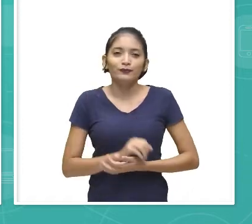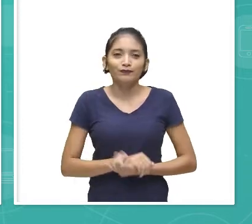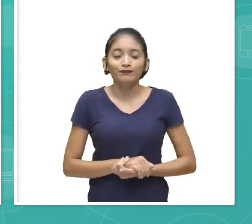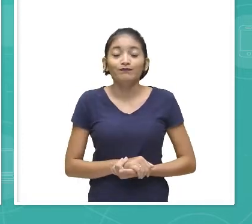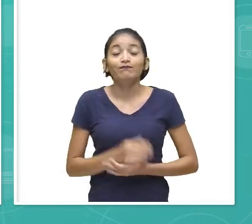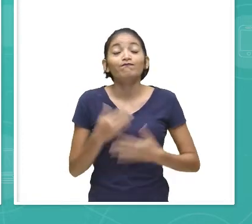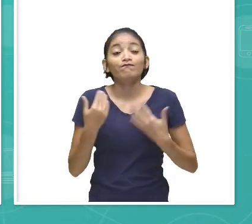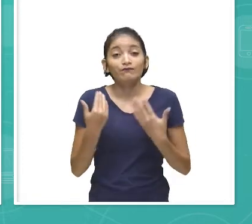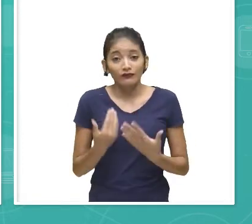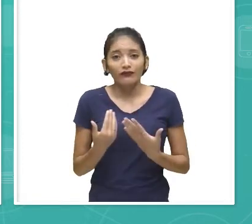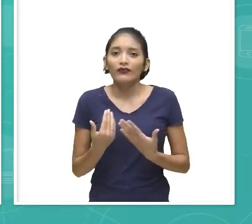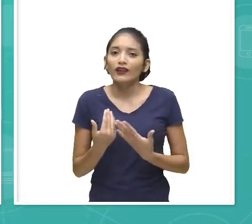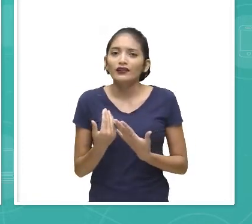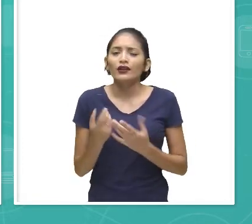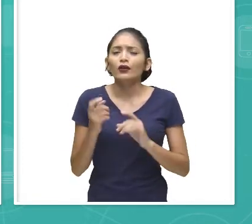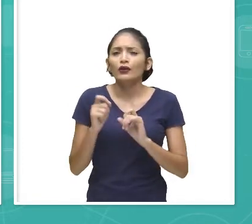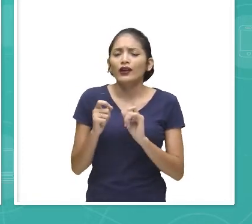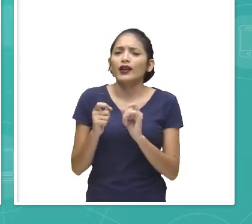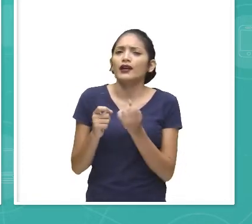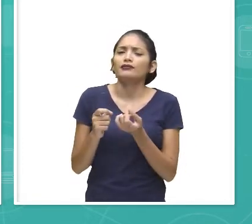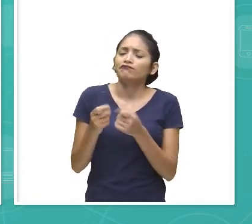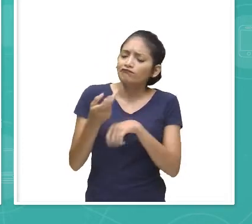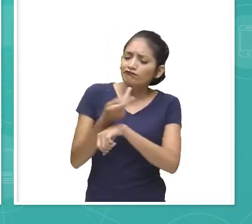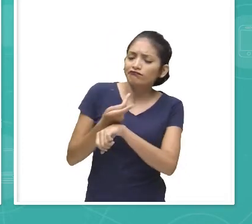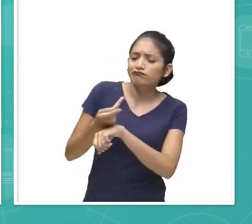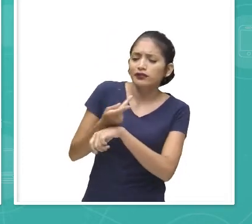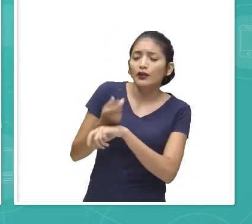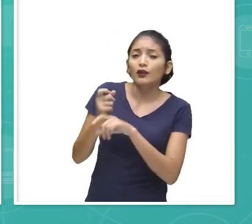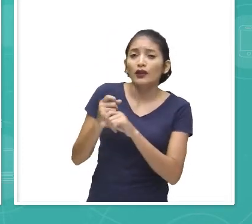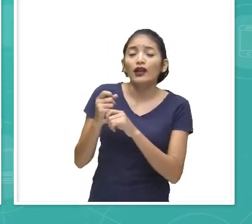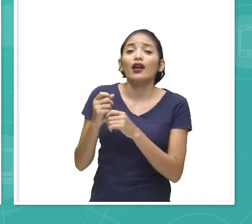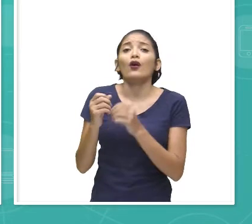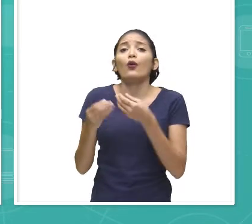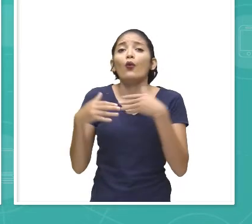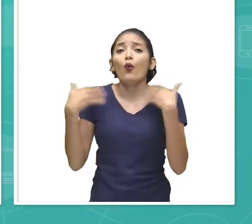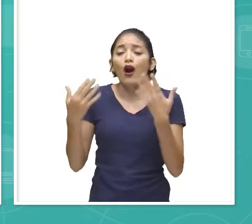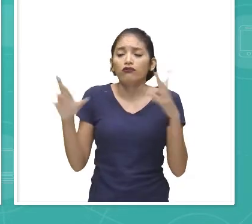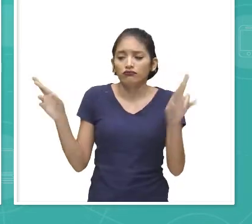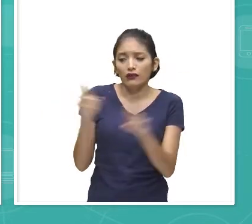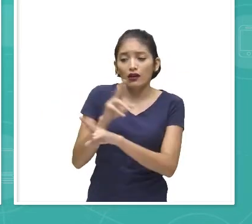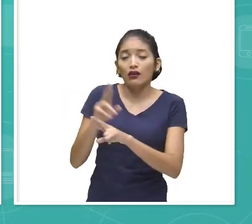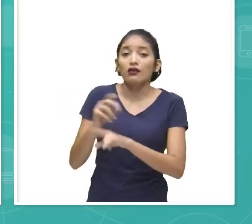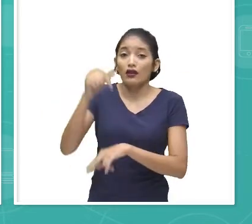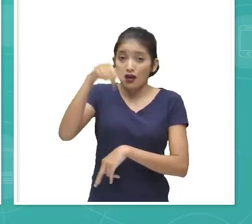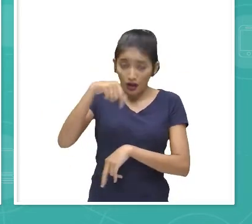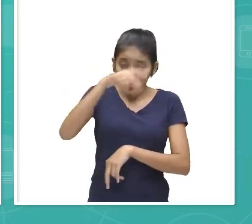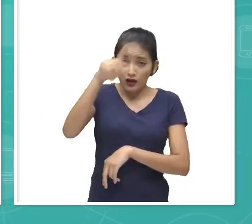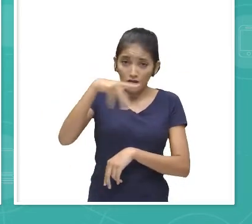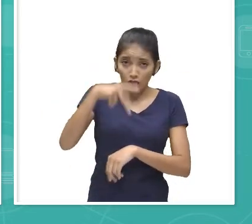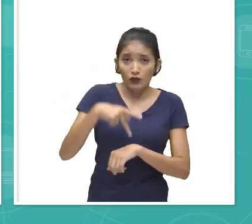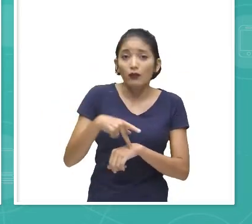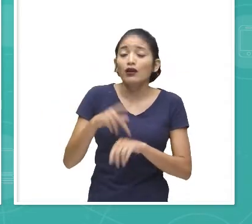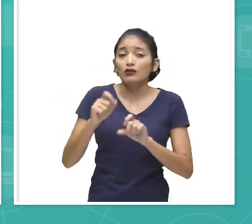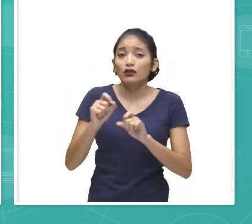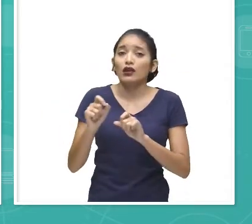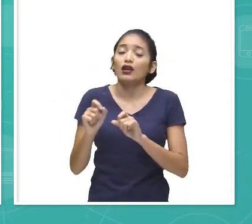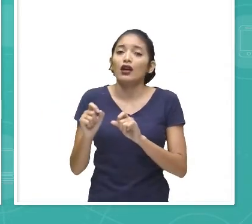então a gente vai procurar verificar as relações do nosso país com